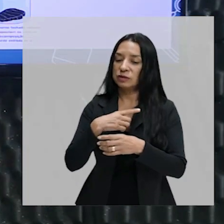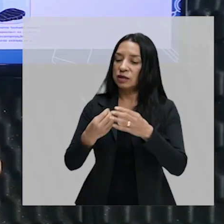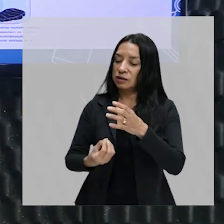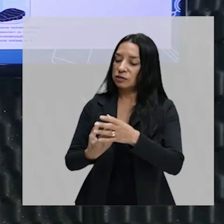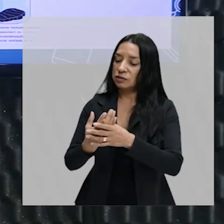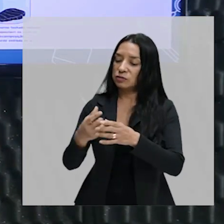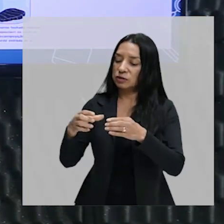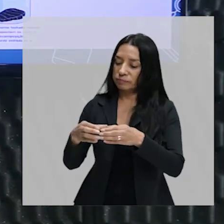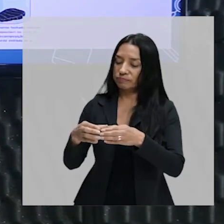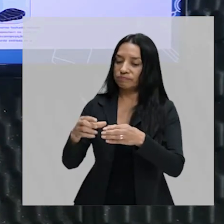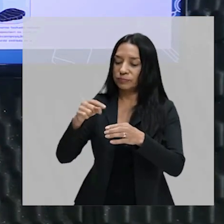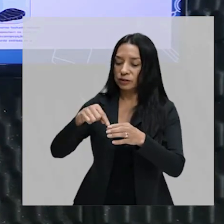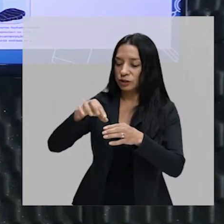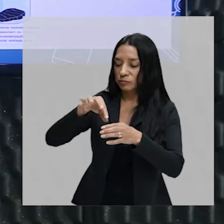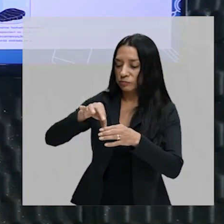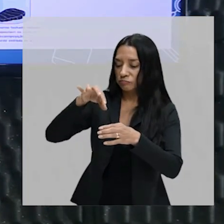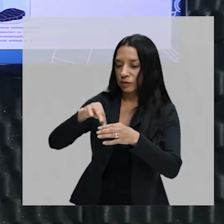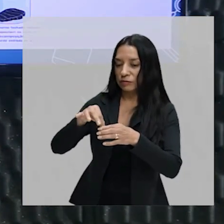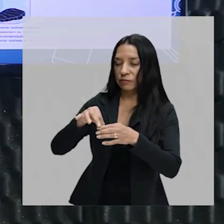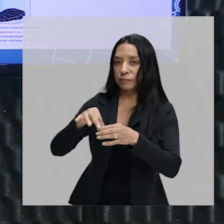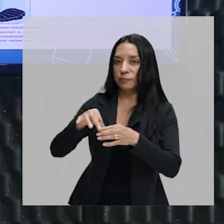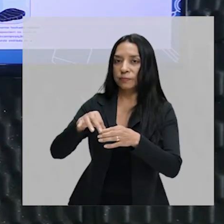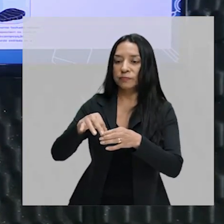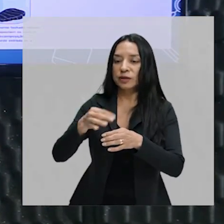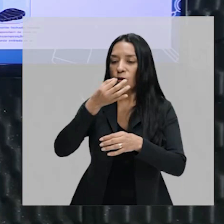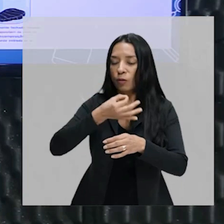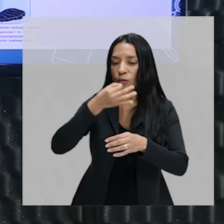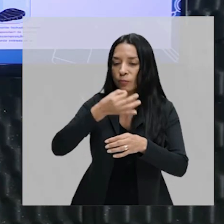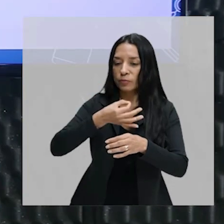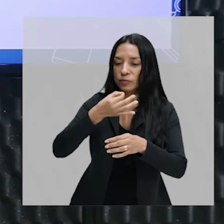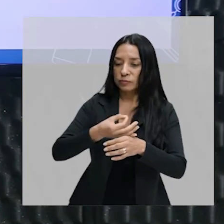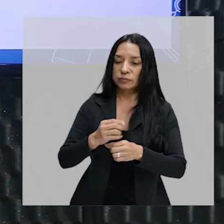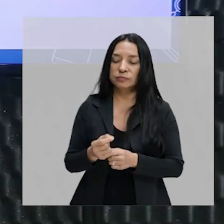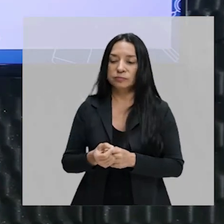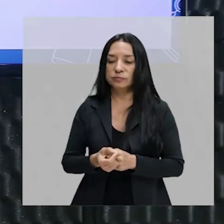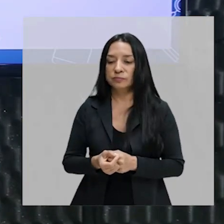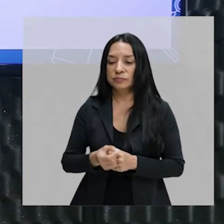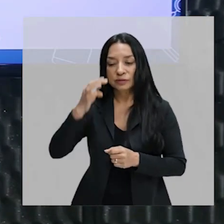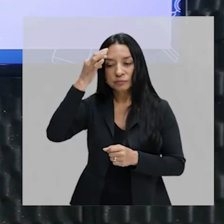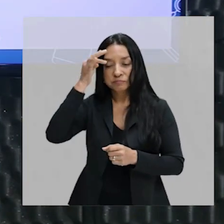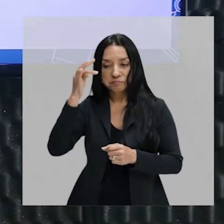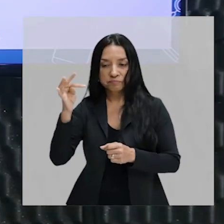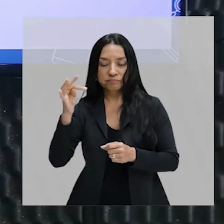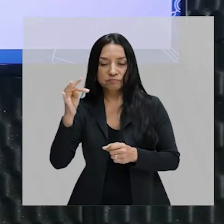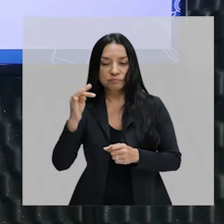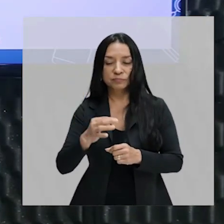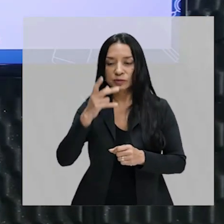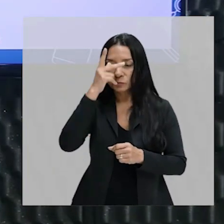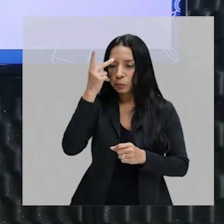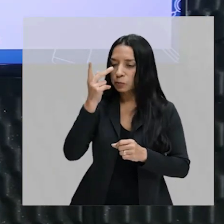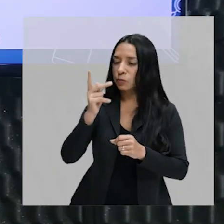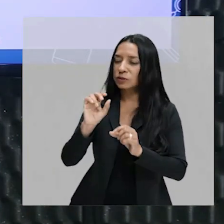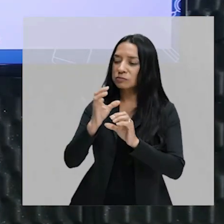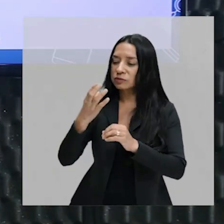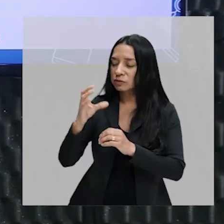originados do pedaço de carne é esse foi o argumento dos valores da abiogênese tá E aí nós